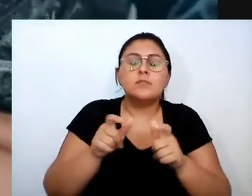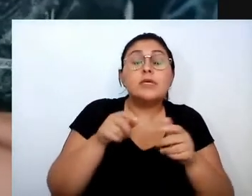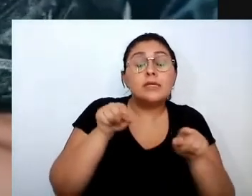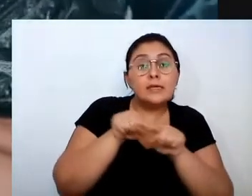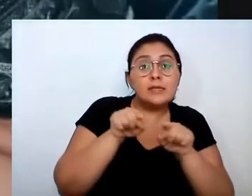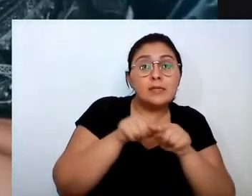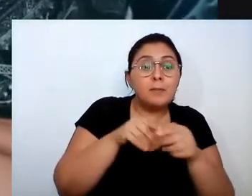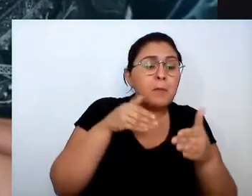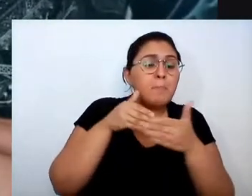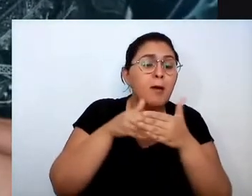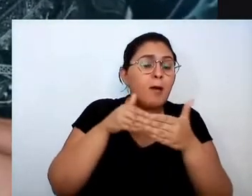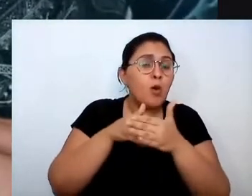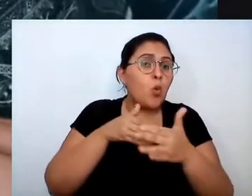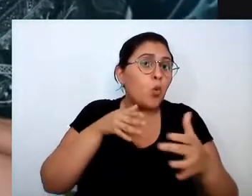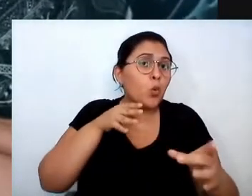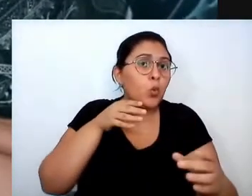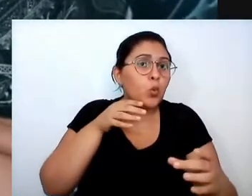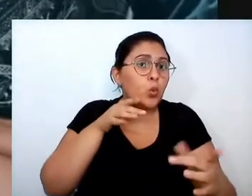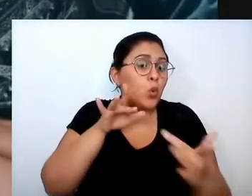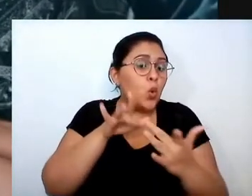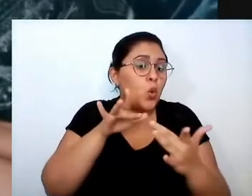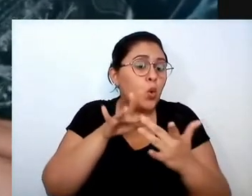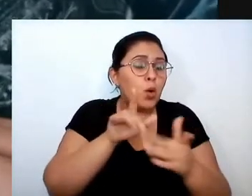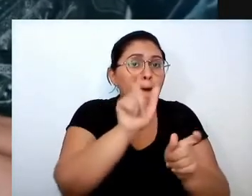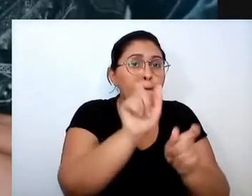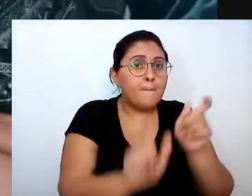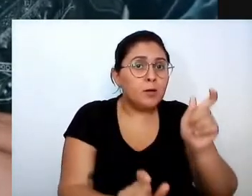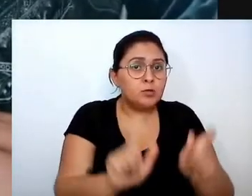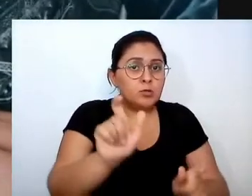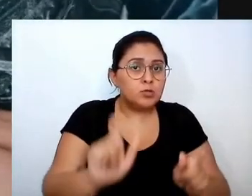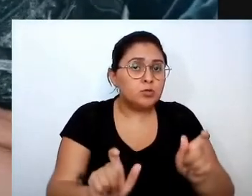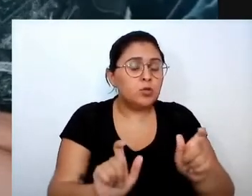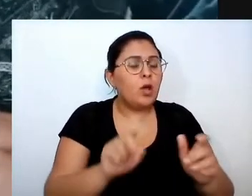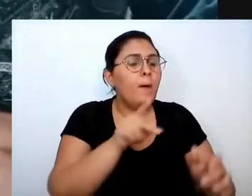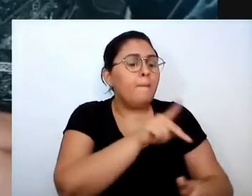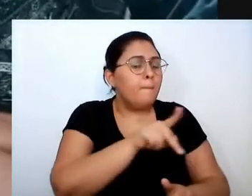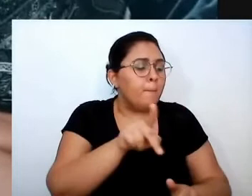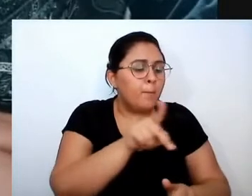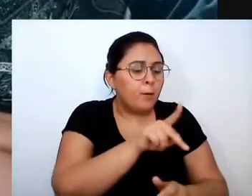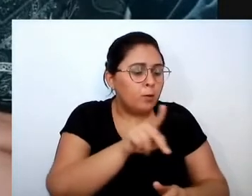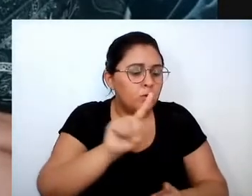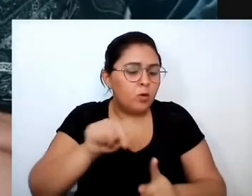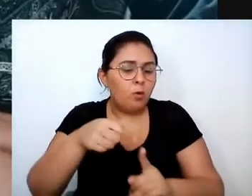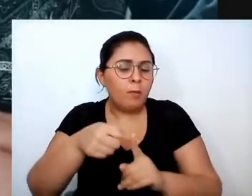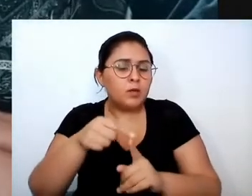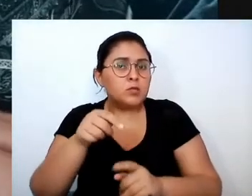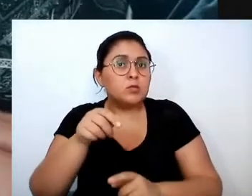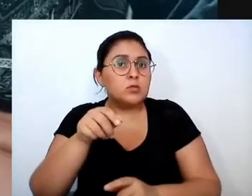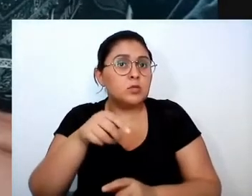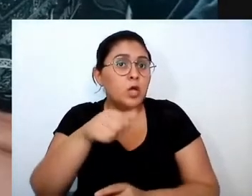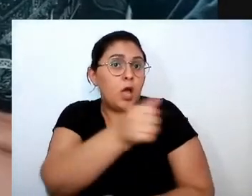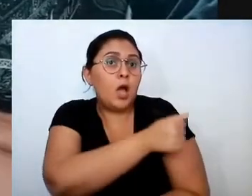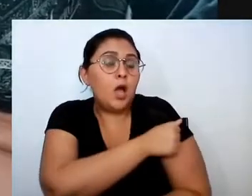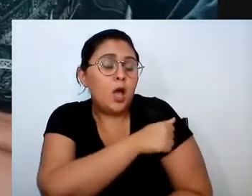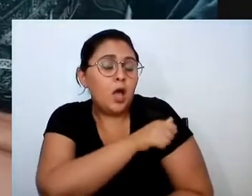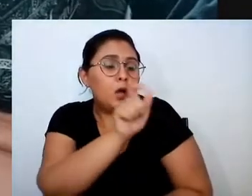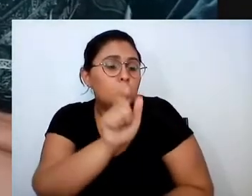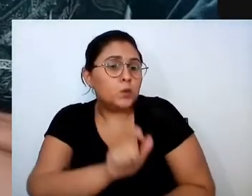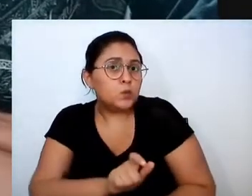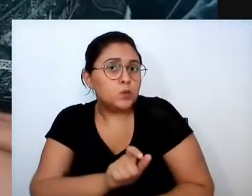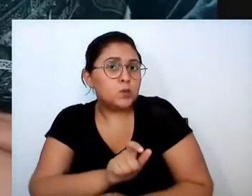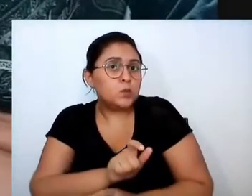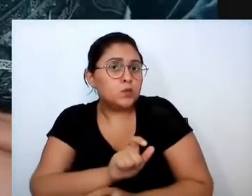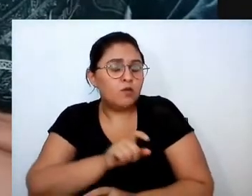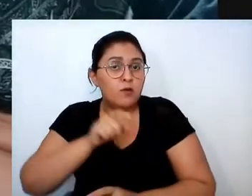que vem melhorando? Você acha que é algo que vem melhorando, vem se tornando mais inclusivo? Como é que você analisa